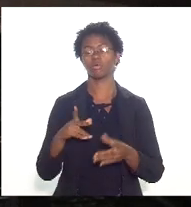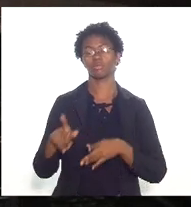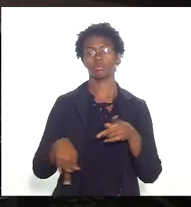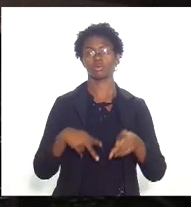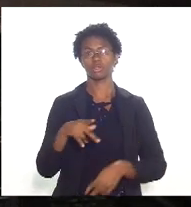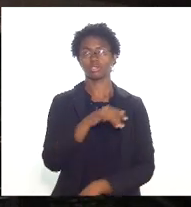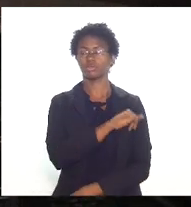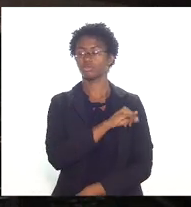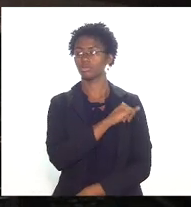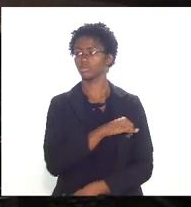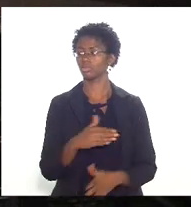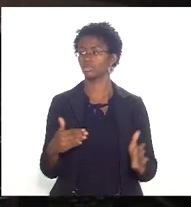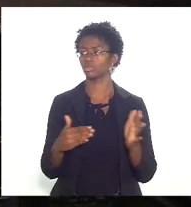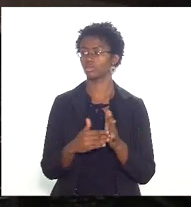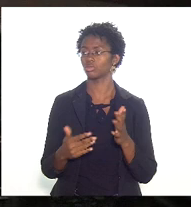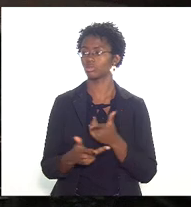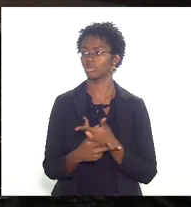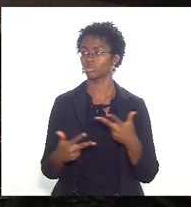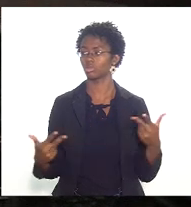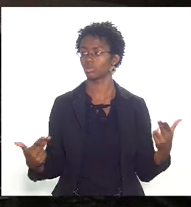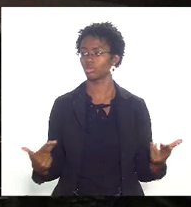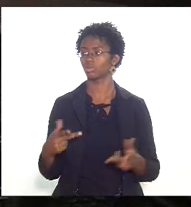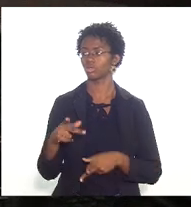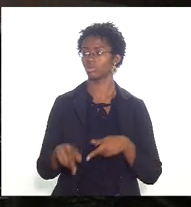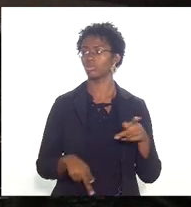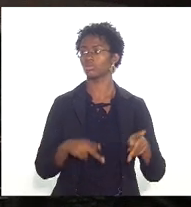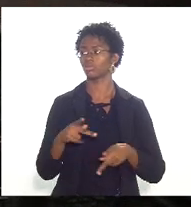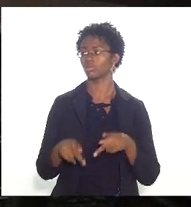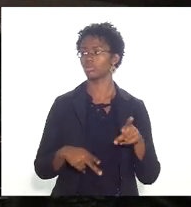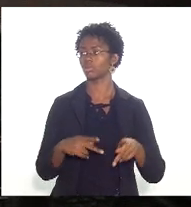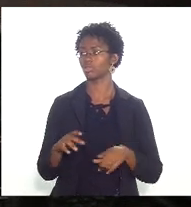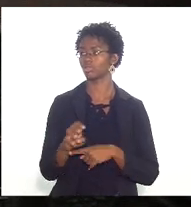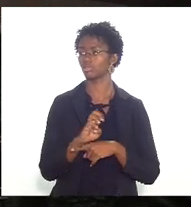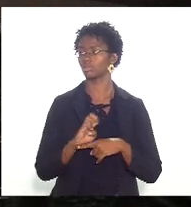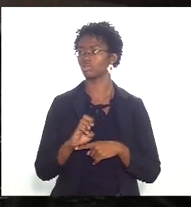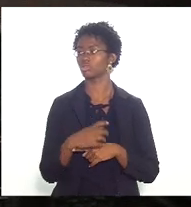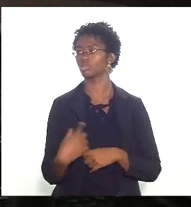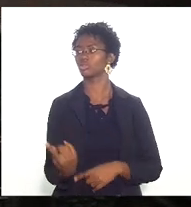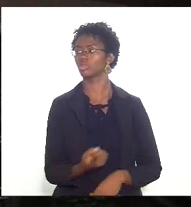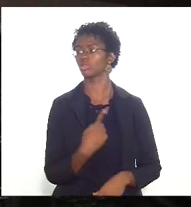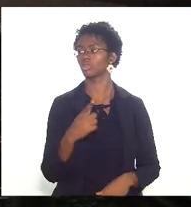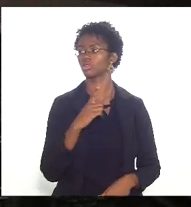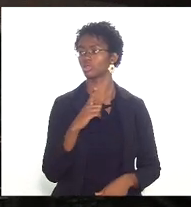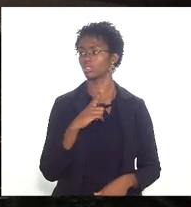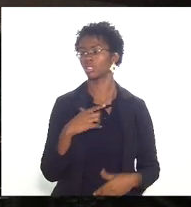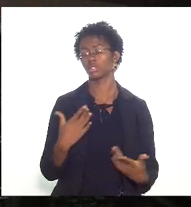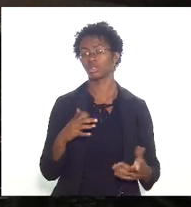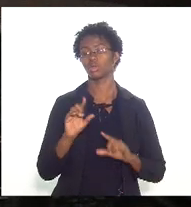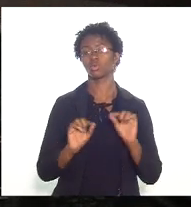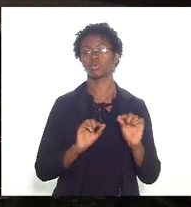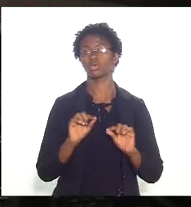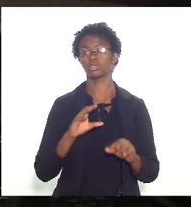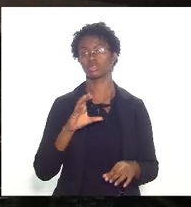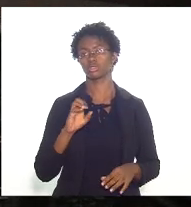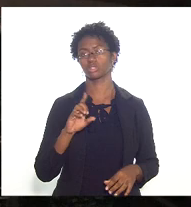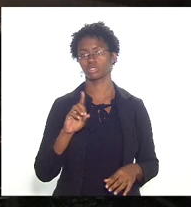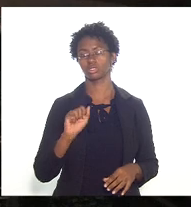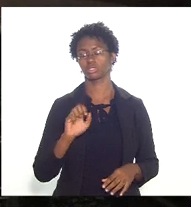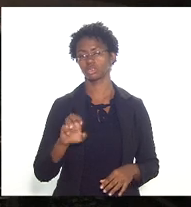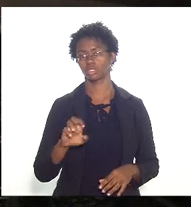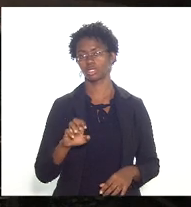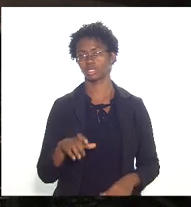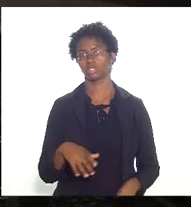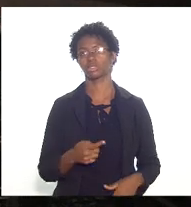Fluminense EA última coisa que essa população a população nosso estado tem é a Cedae uma empresa com quase